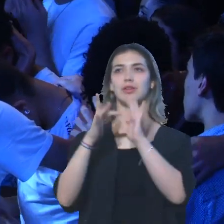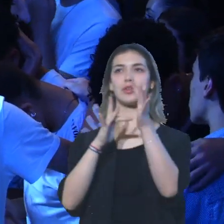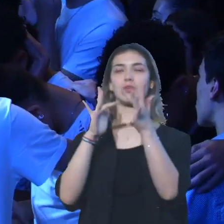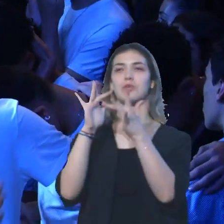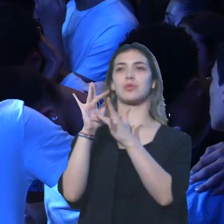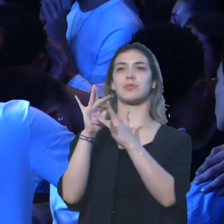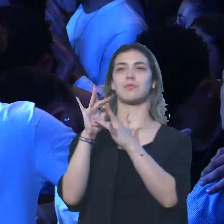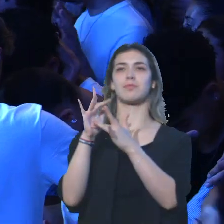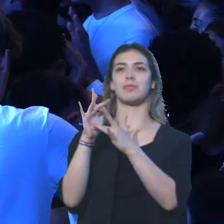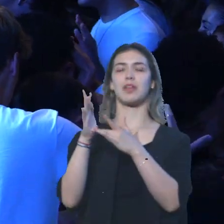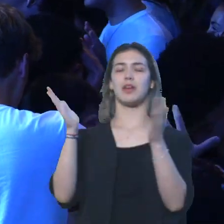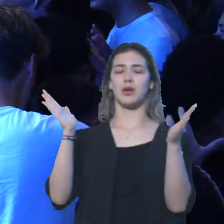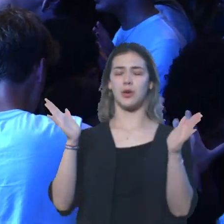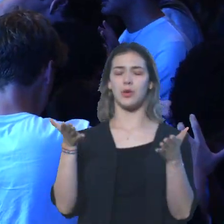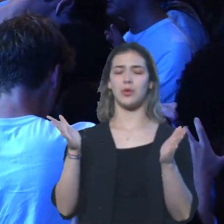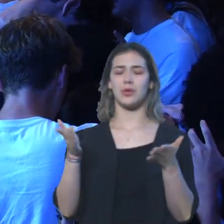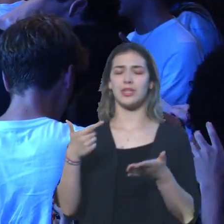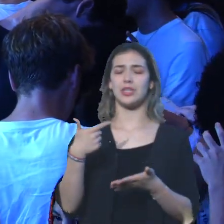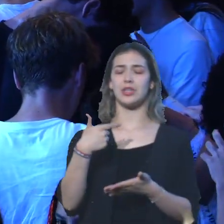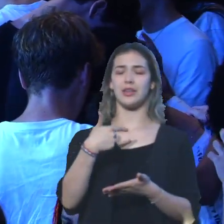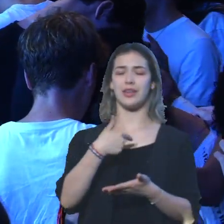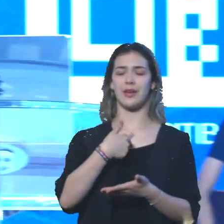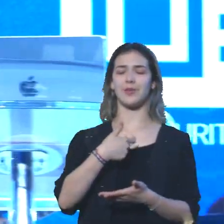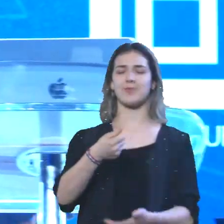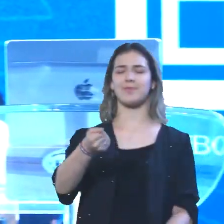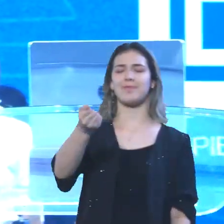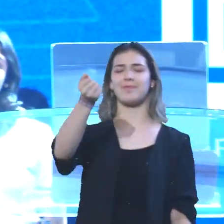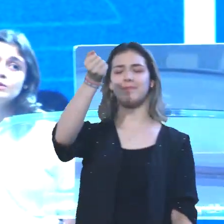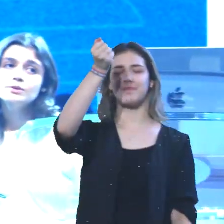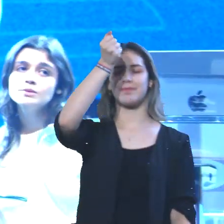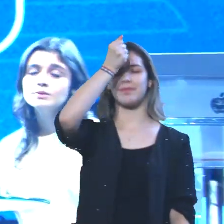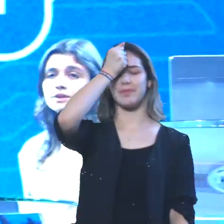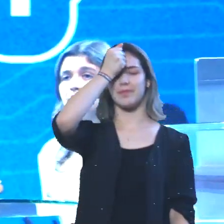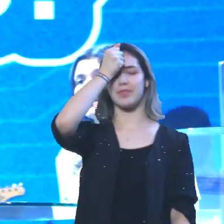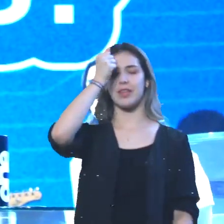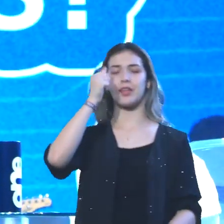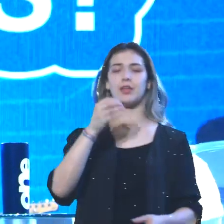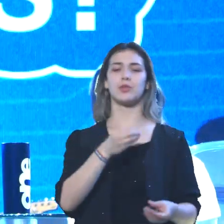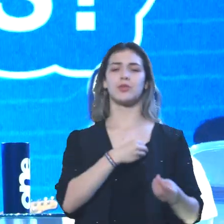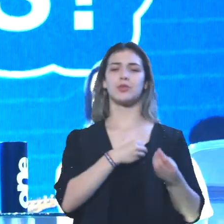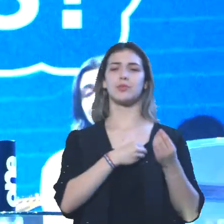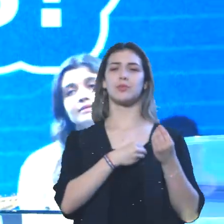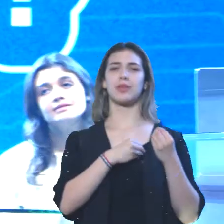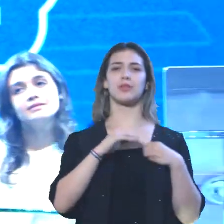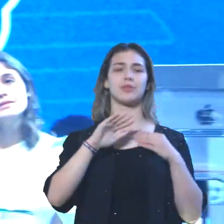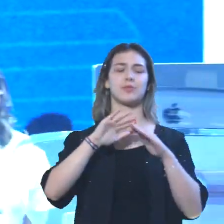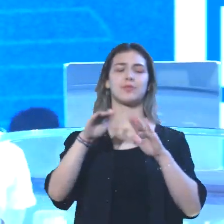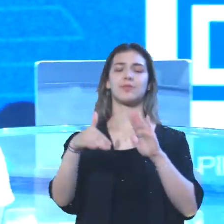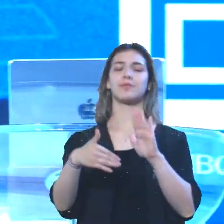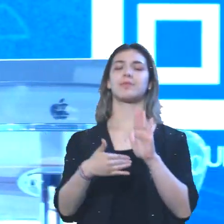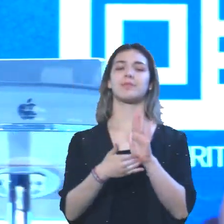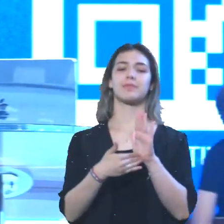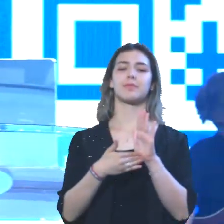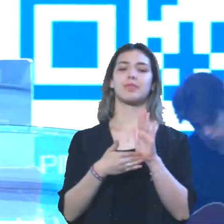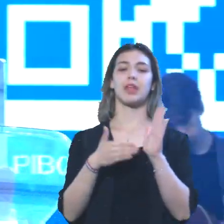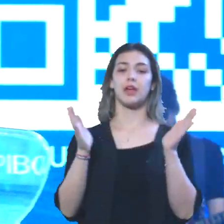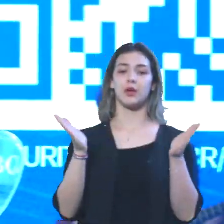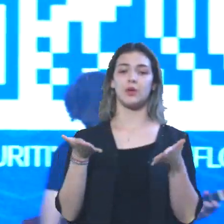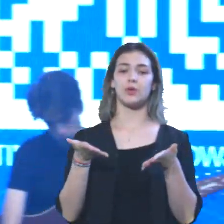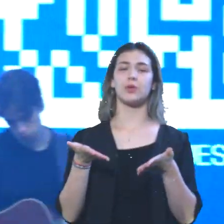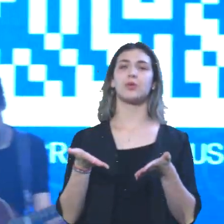eu hoje me arrependo dos meus pecados, e